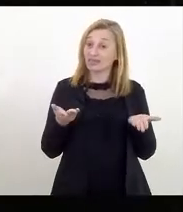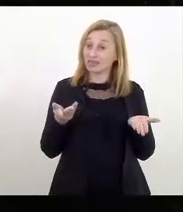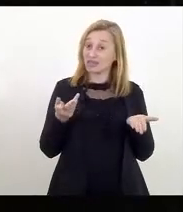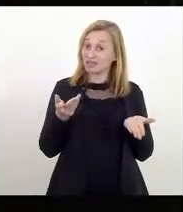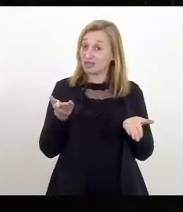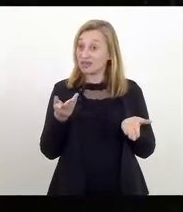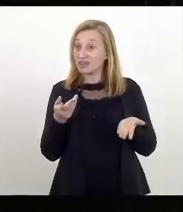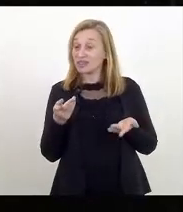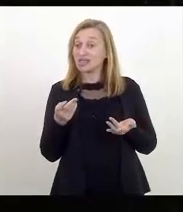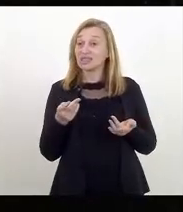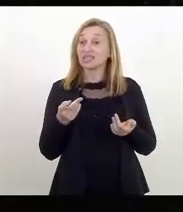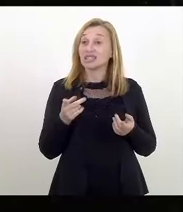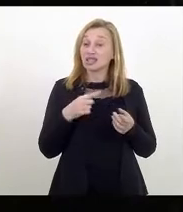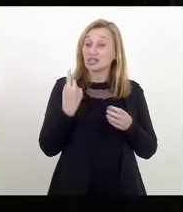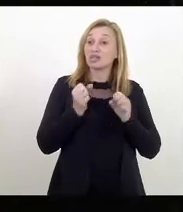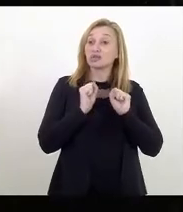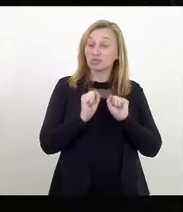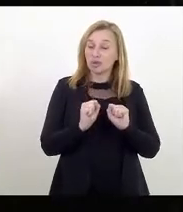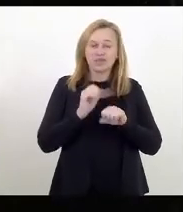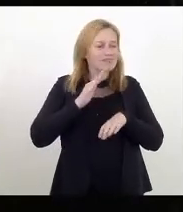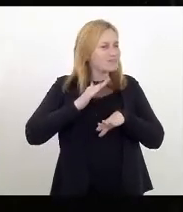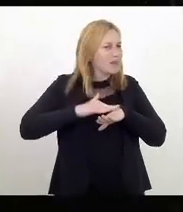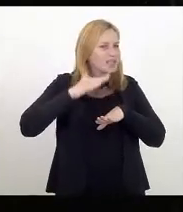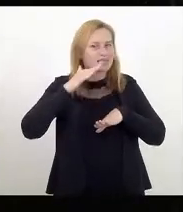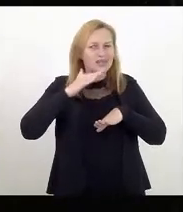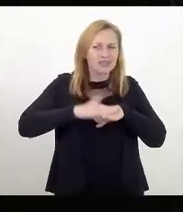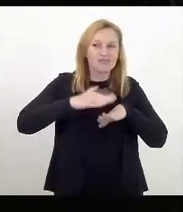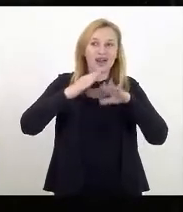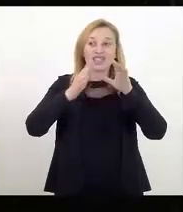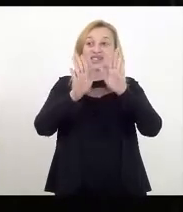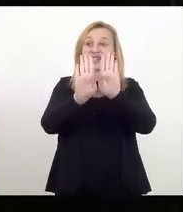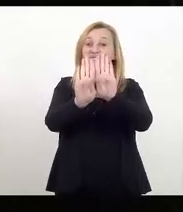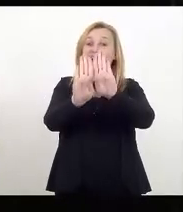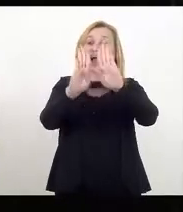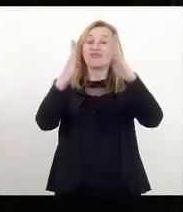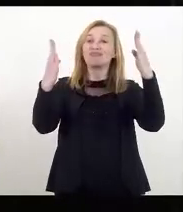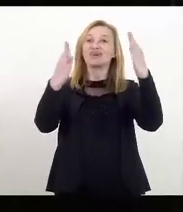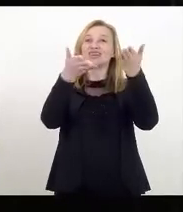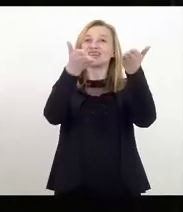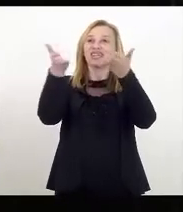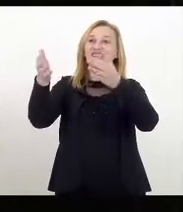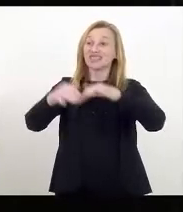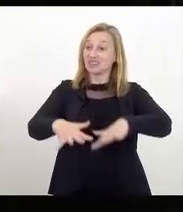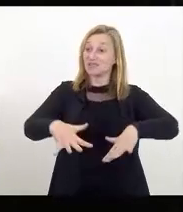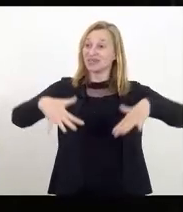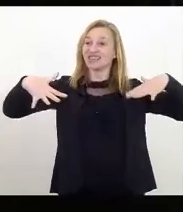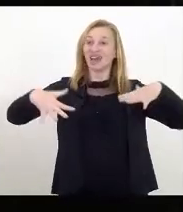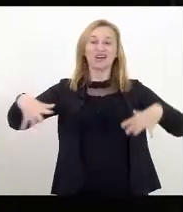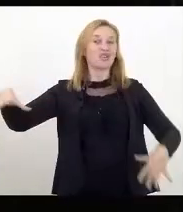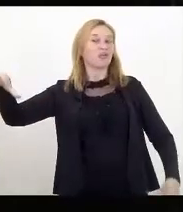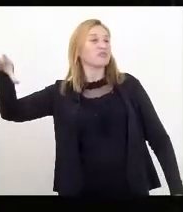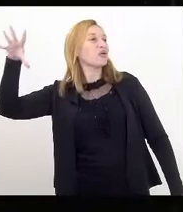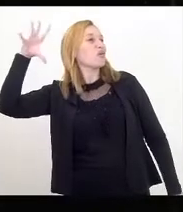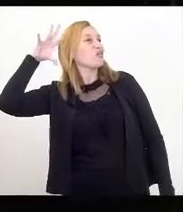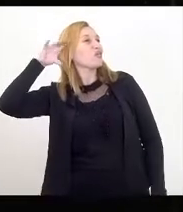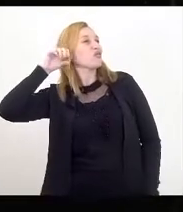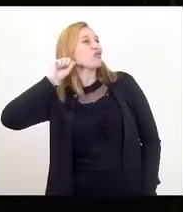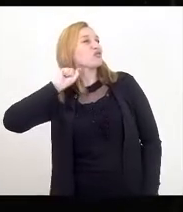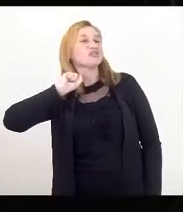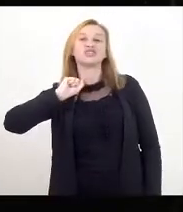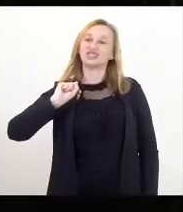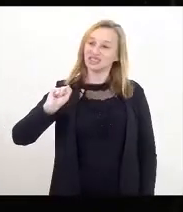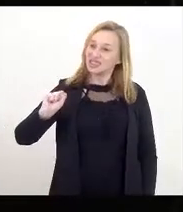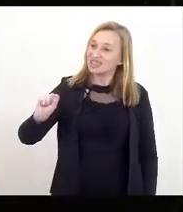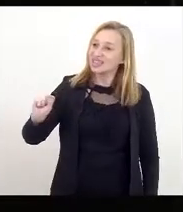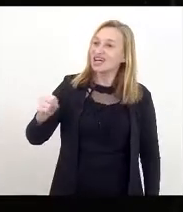que a gente possa cada vez mais abrir esse plenário para ouvir a voz daqueles